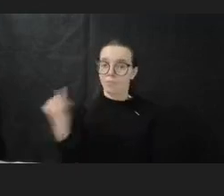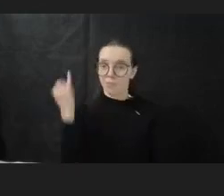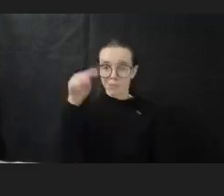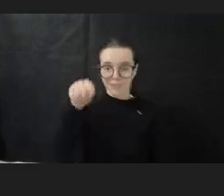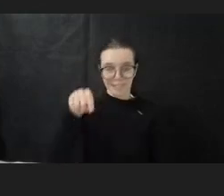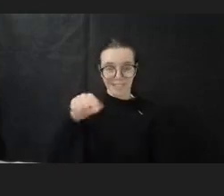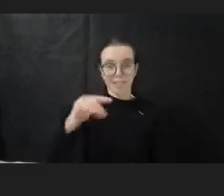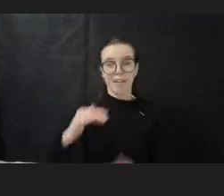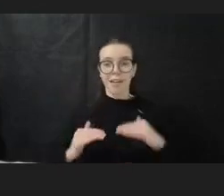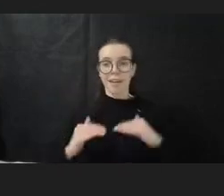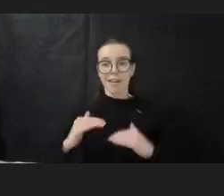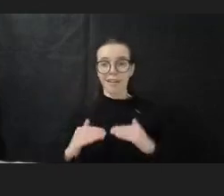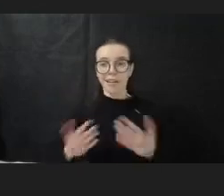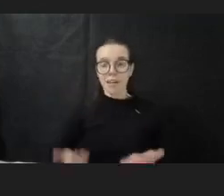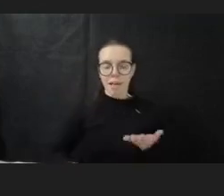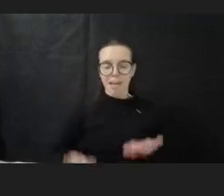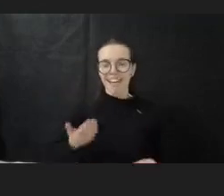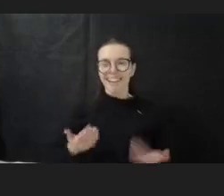equilíbrio, né?